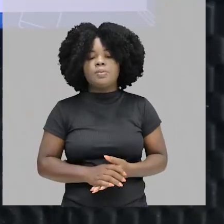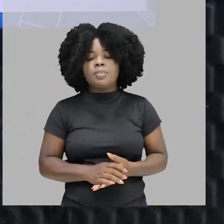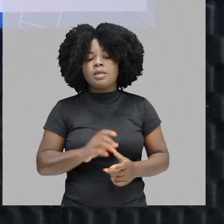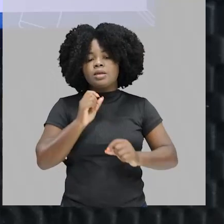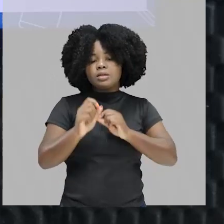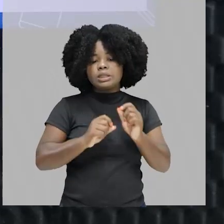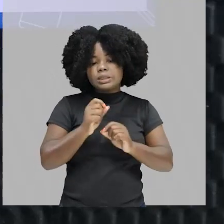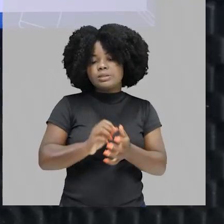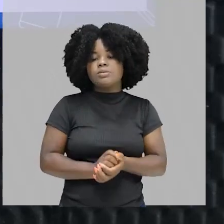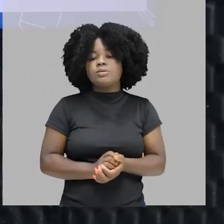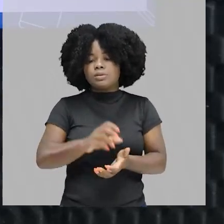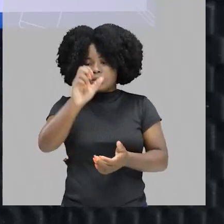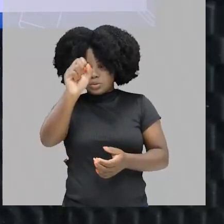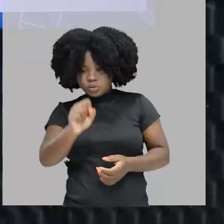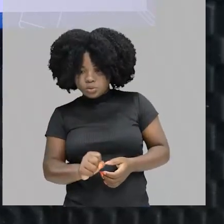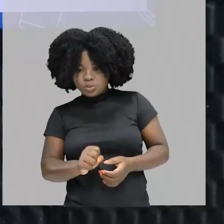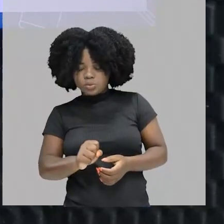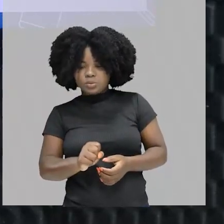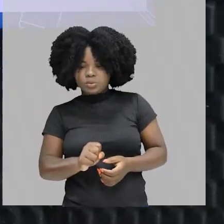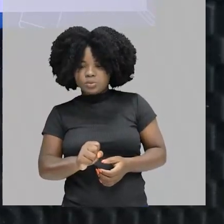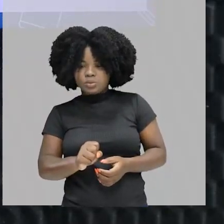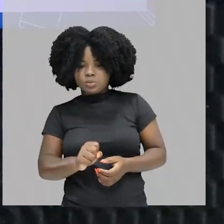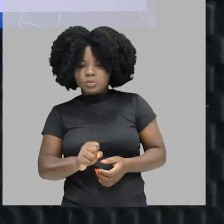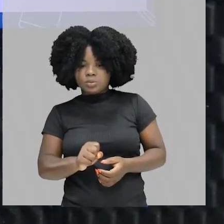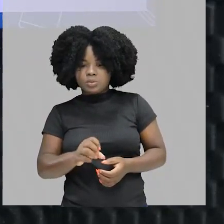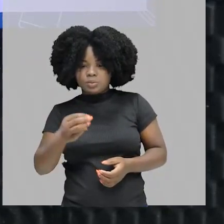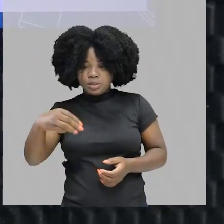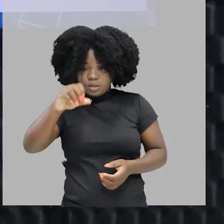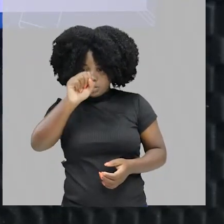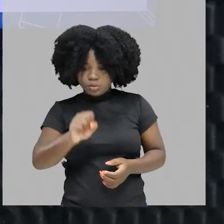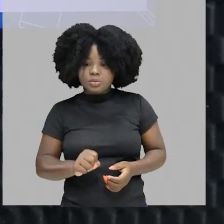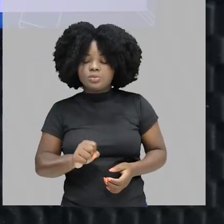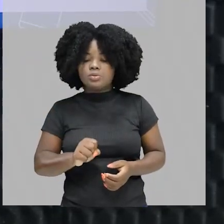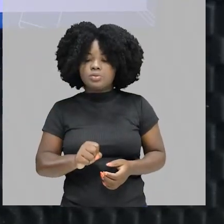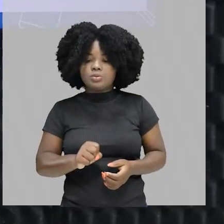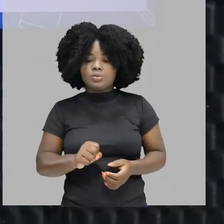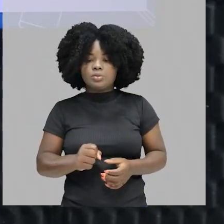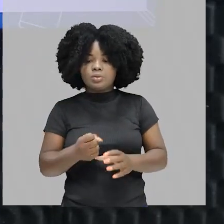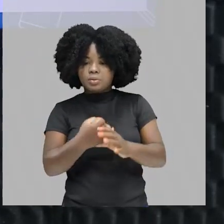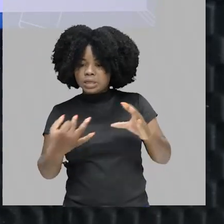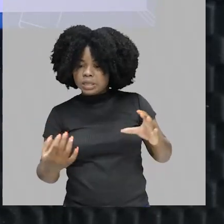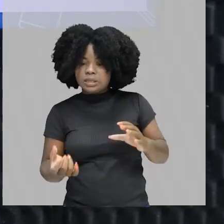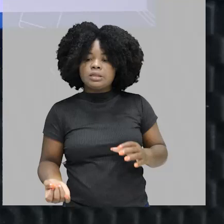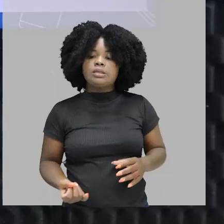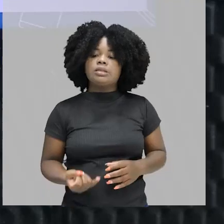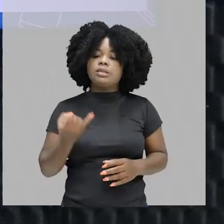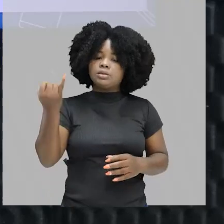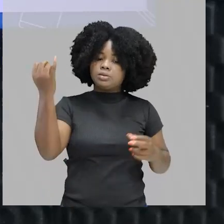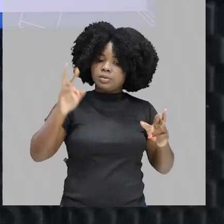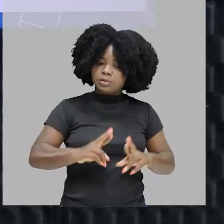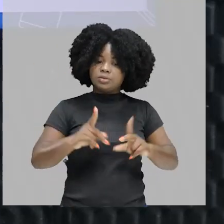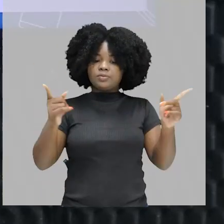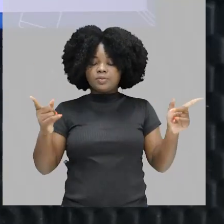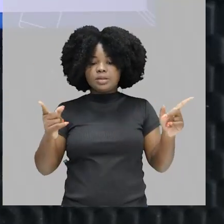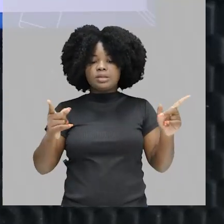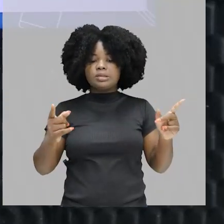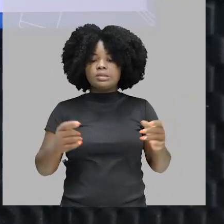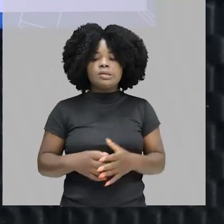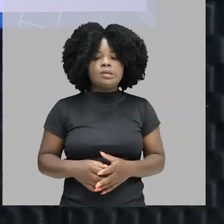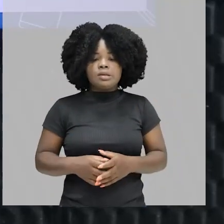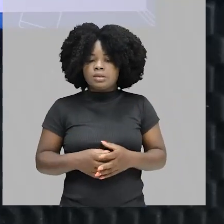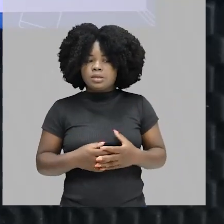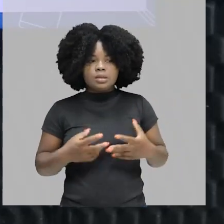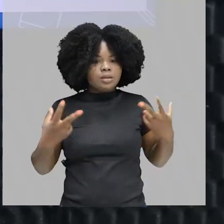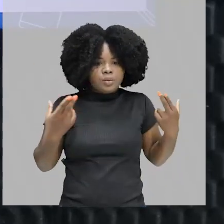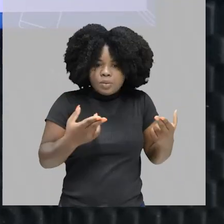culturais que não se assemelham tanto às características do norte do estado. Ou seja, quando tu vai para o sul do estado, tu vai ter características